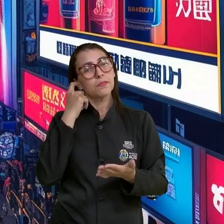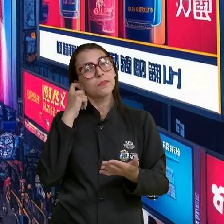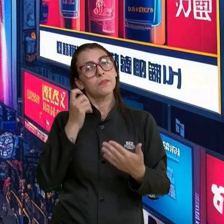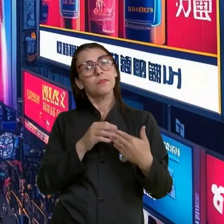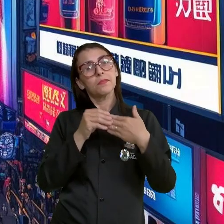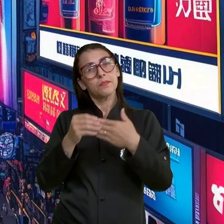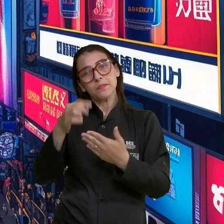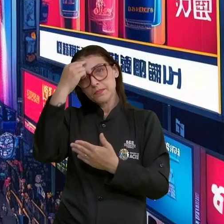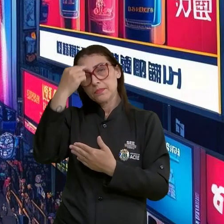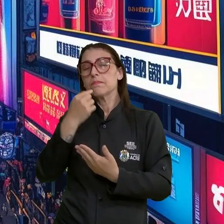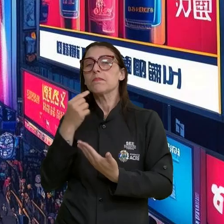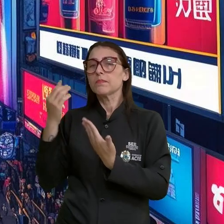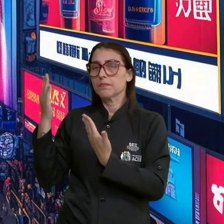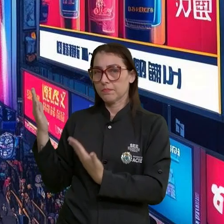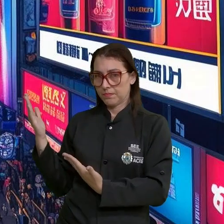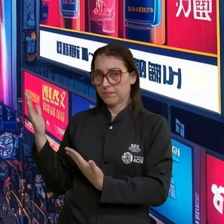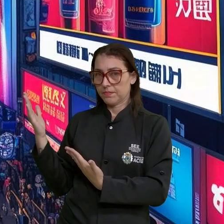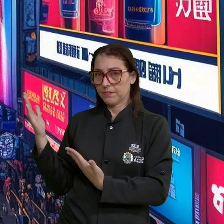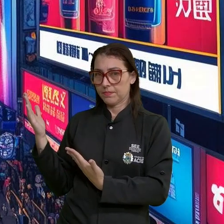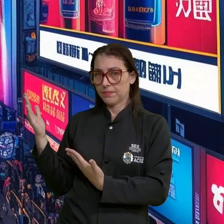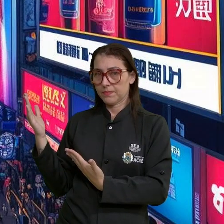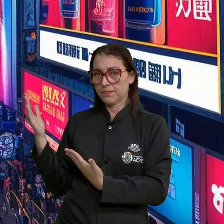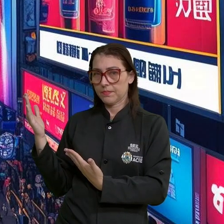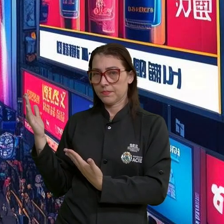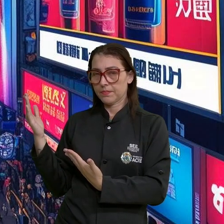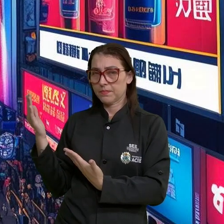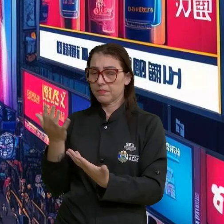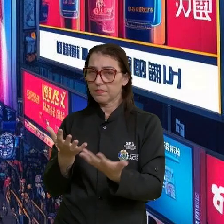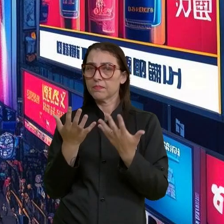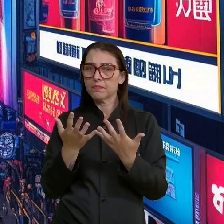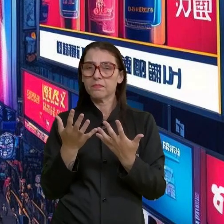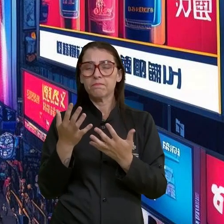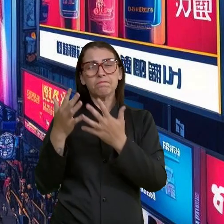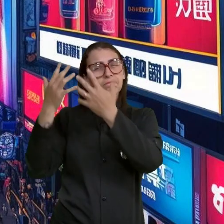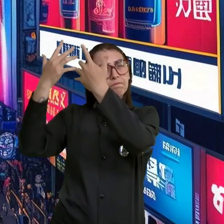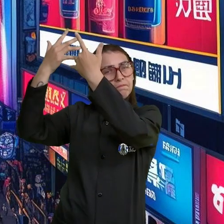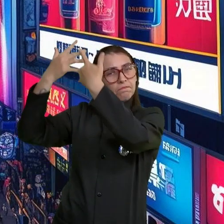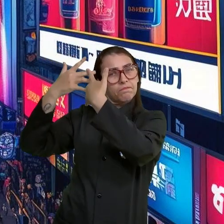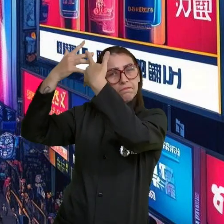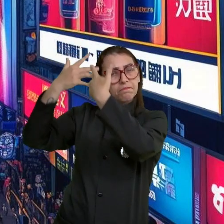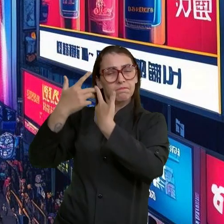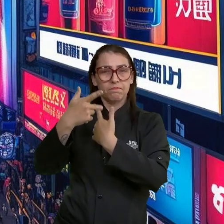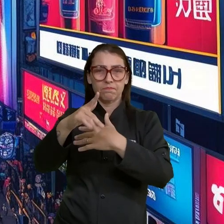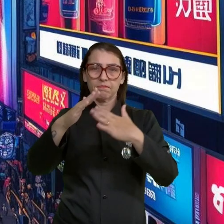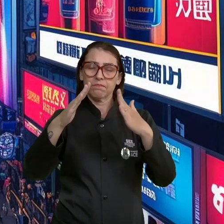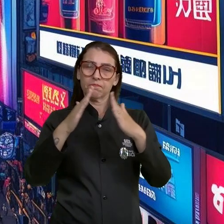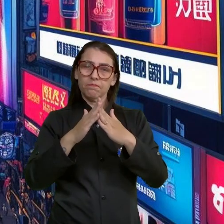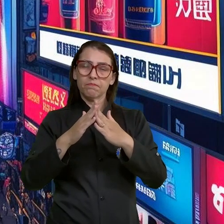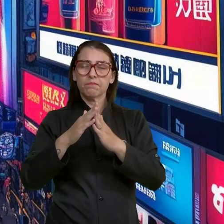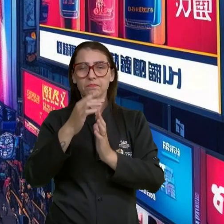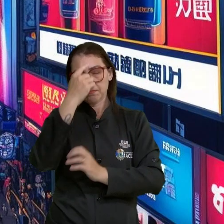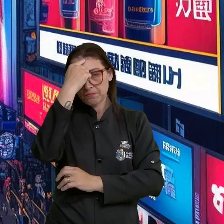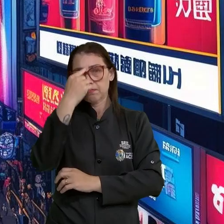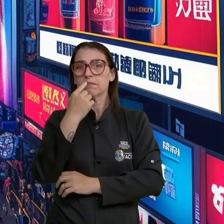trouxe uma imagem, é só uma imagem, e eu quero que você reflita aí na sua casa sobre essa